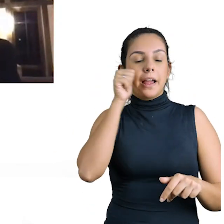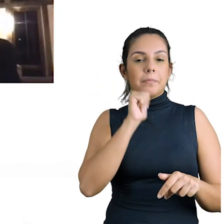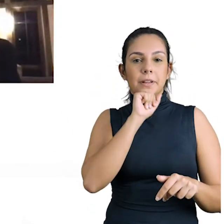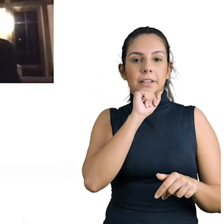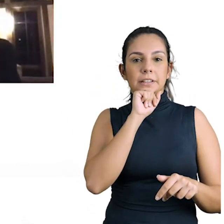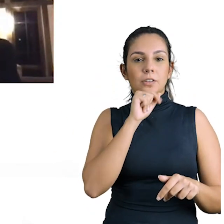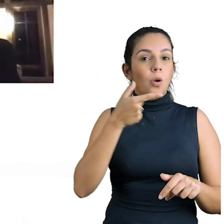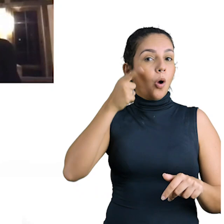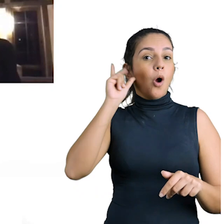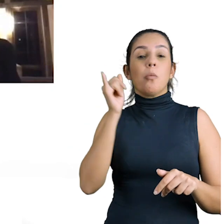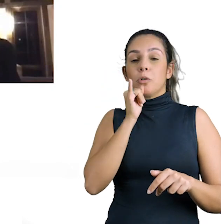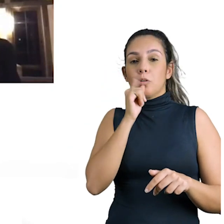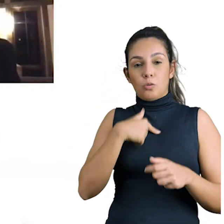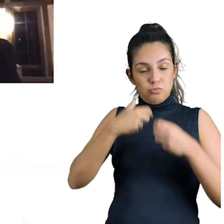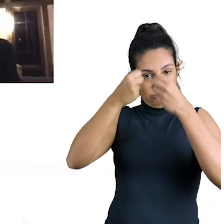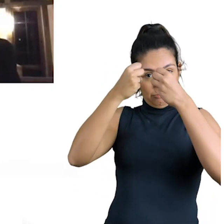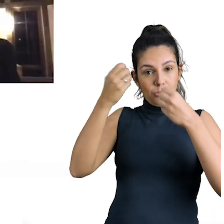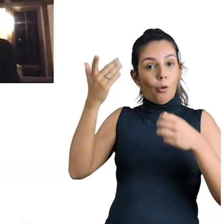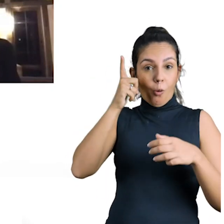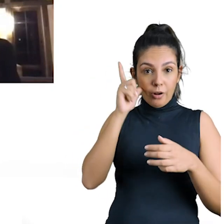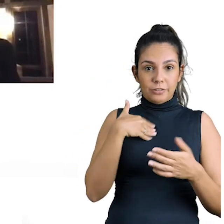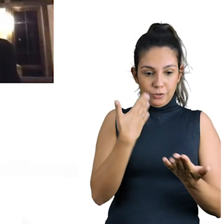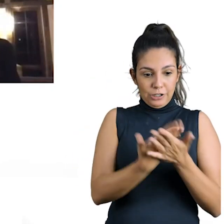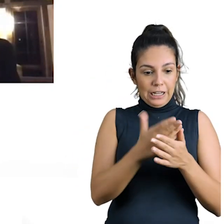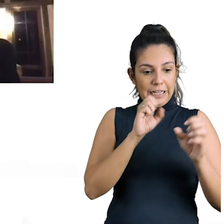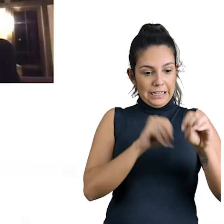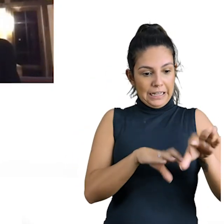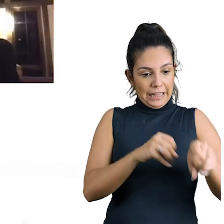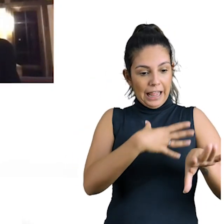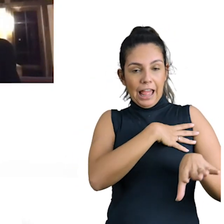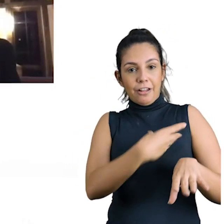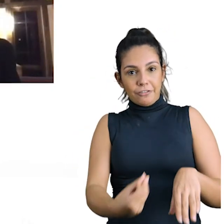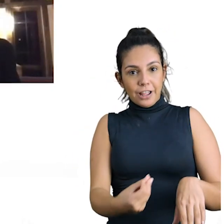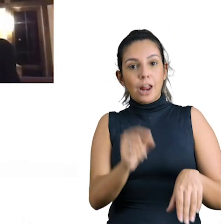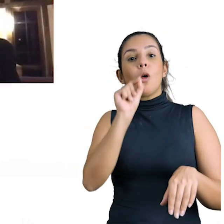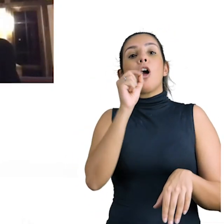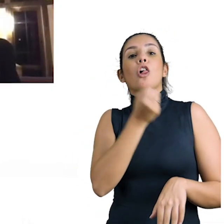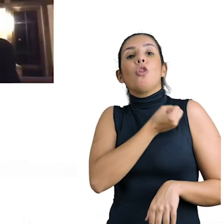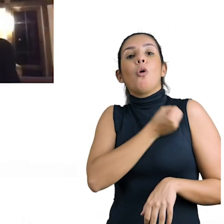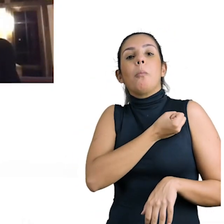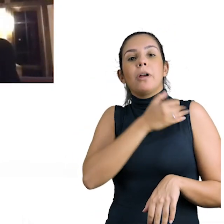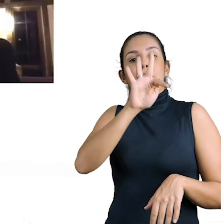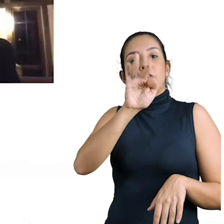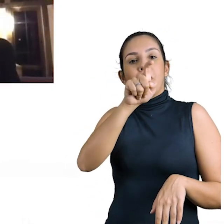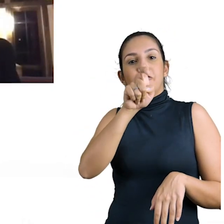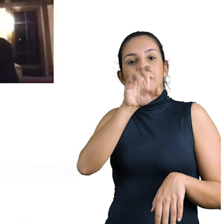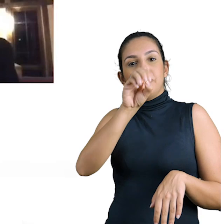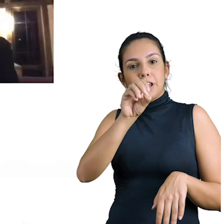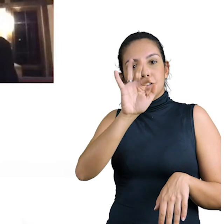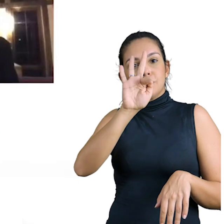mais. Ontem, por exemplo, eu descobri o que é número fixo fracionado. Você sabe o que é?